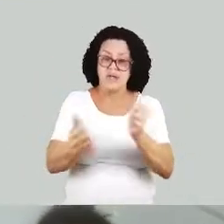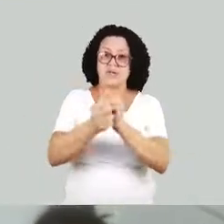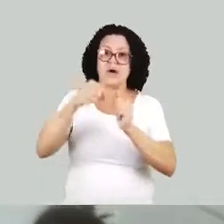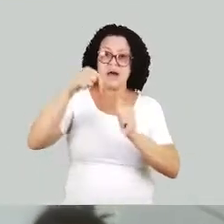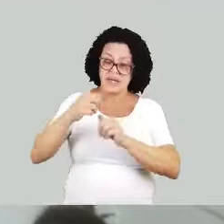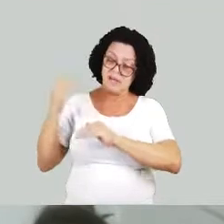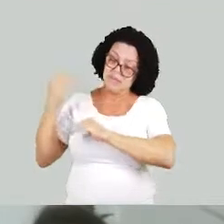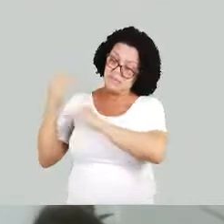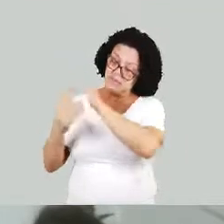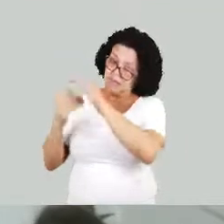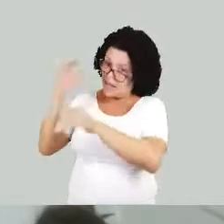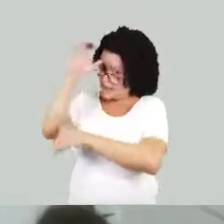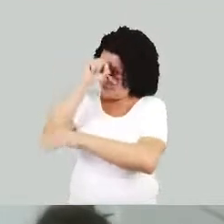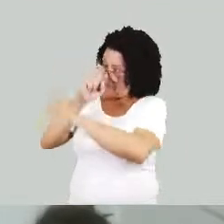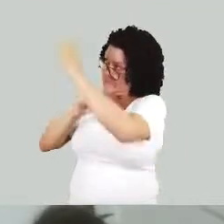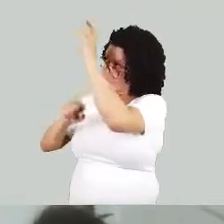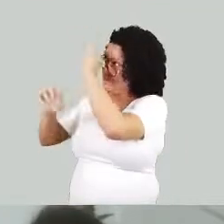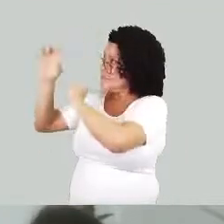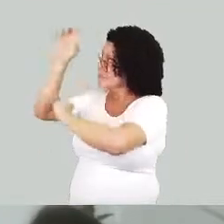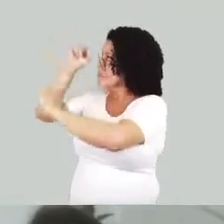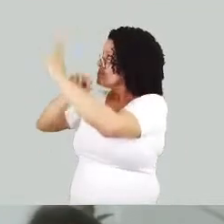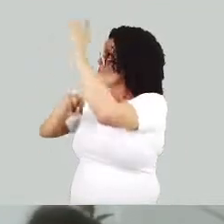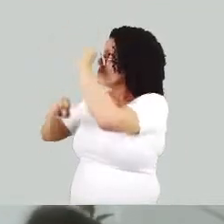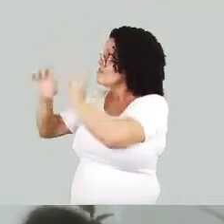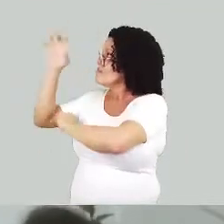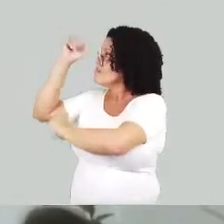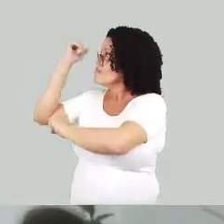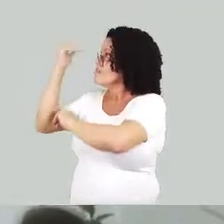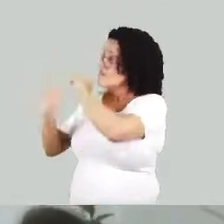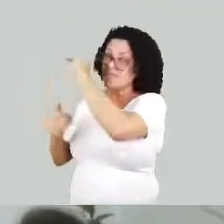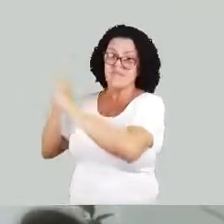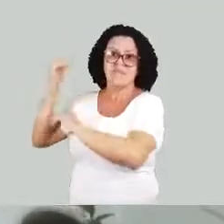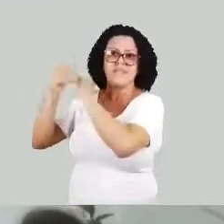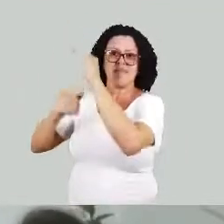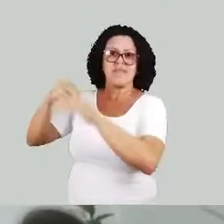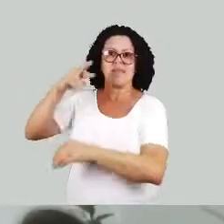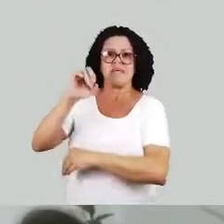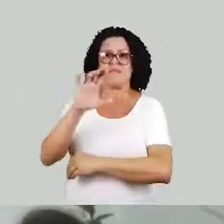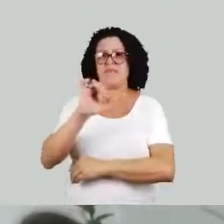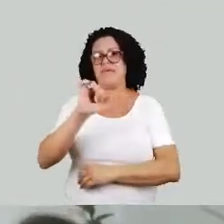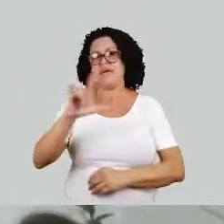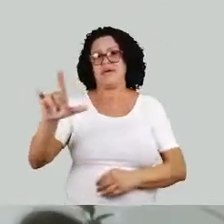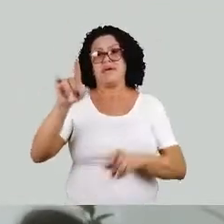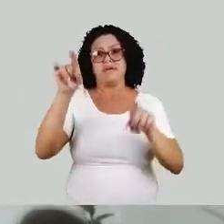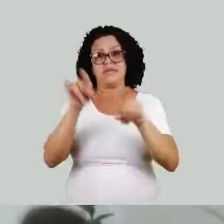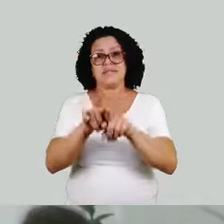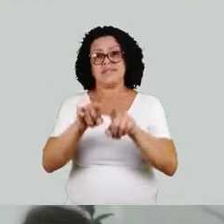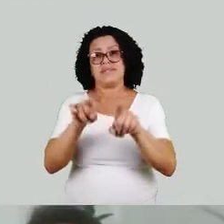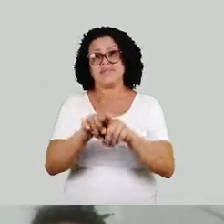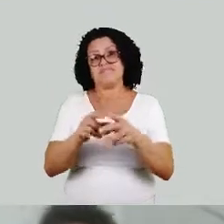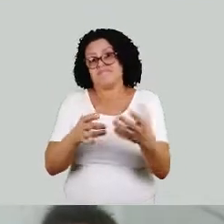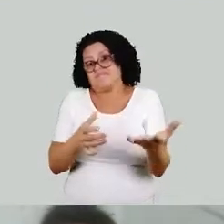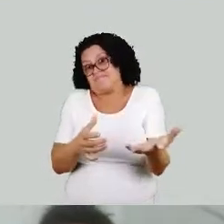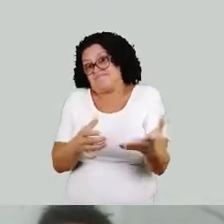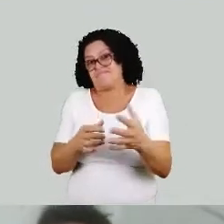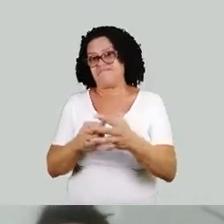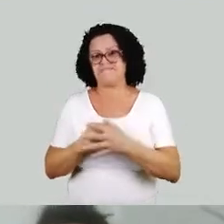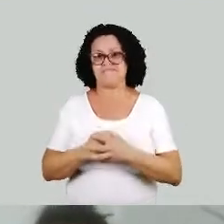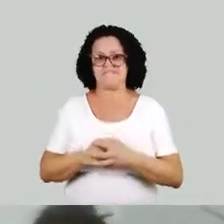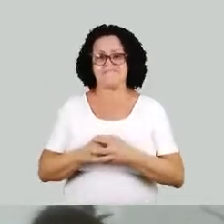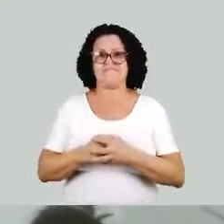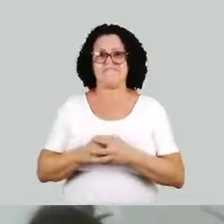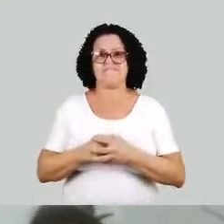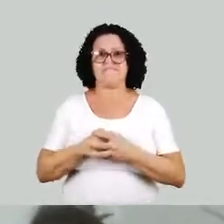num processo de aprendizado, num processo de aprimoramento moral, né? Então,